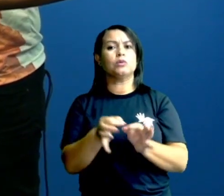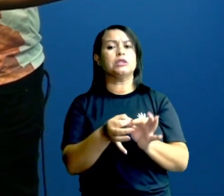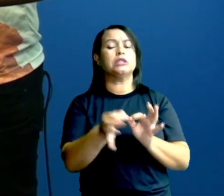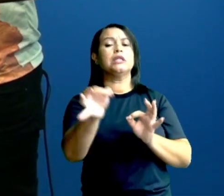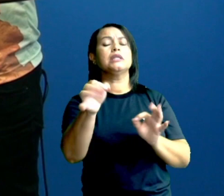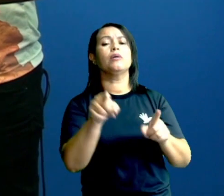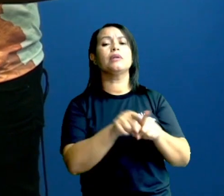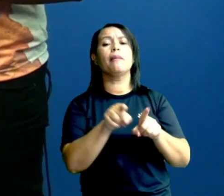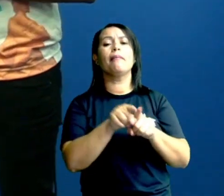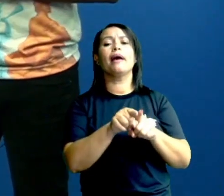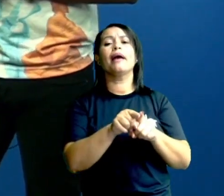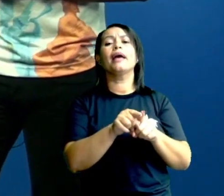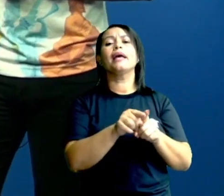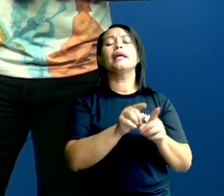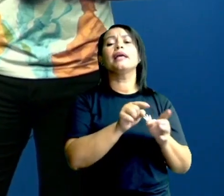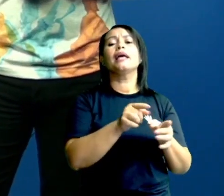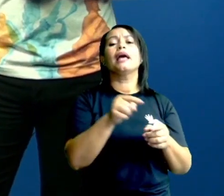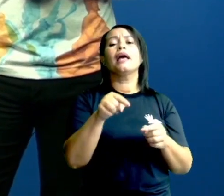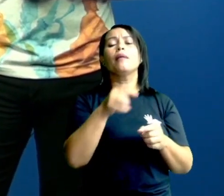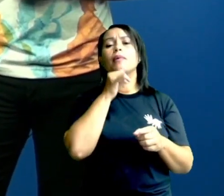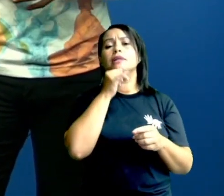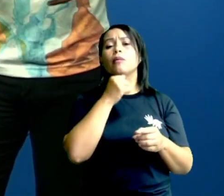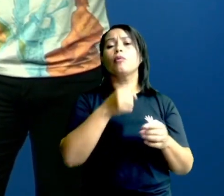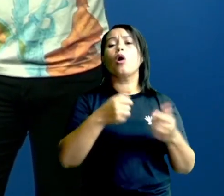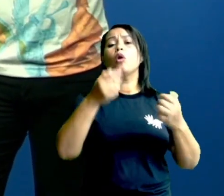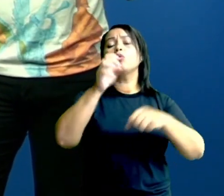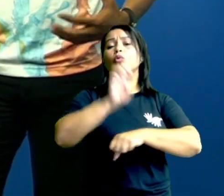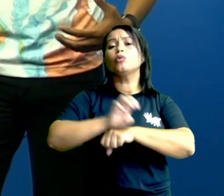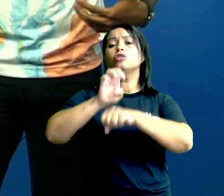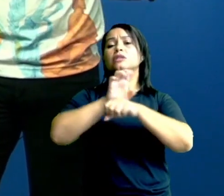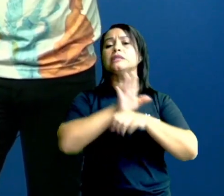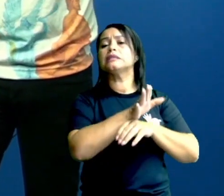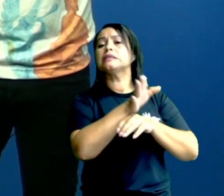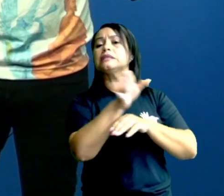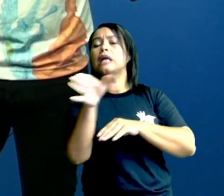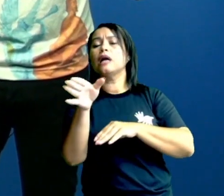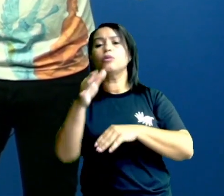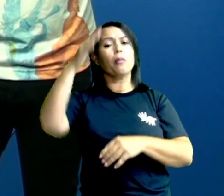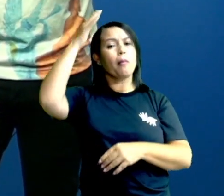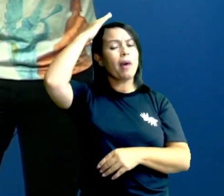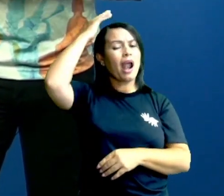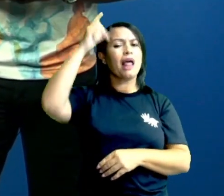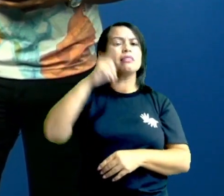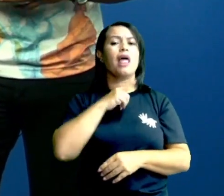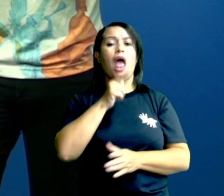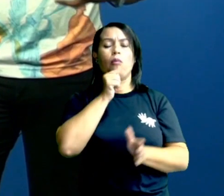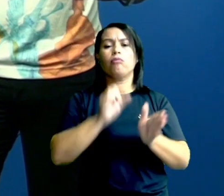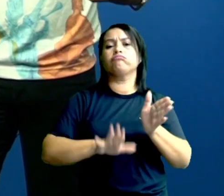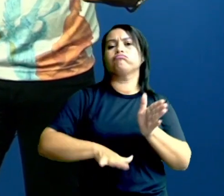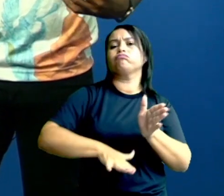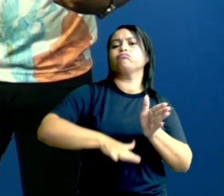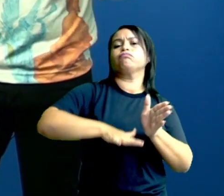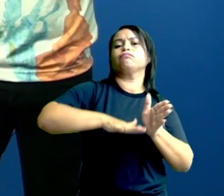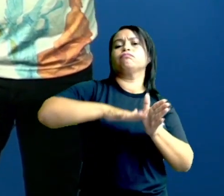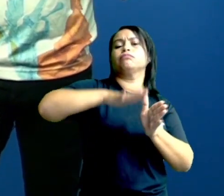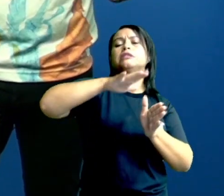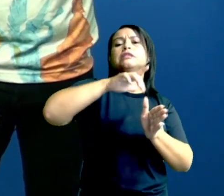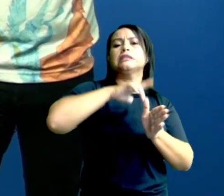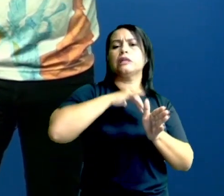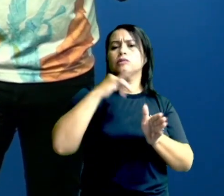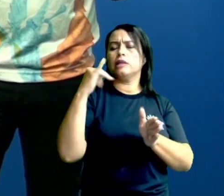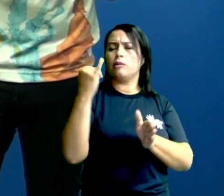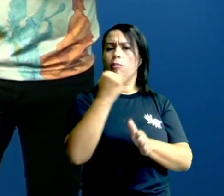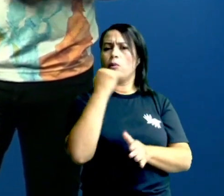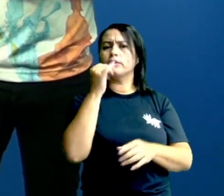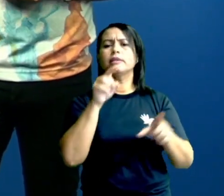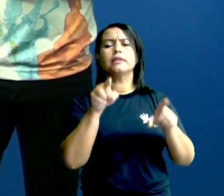desaguar no Oceano Atlântico aqui né no Estado do Pará logicamente o volume de água desse Rio aí mesmo e você tem uma grande